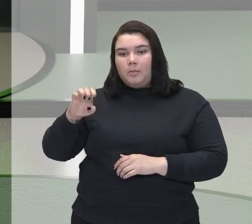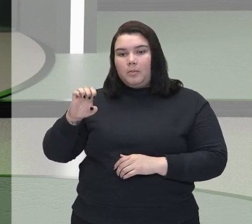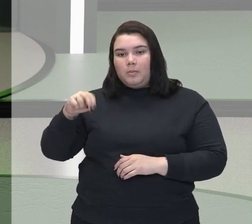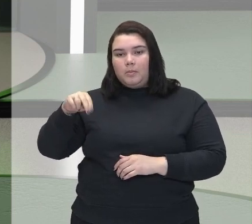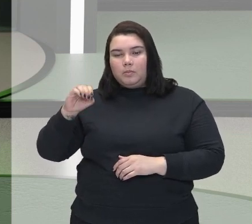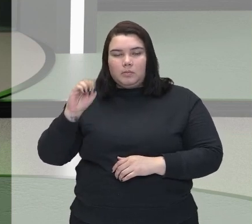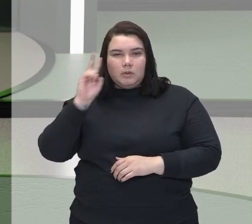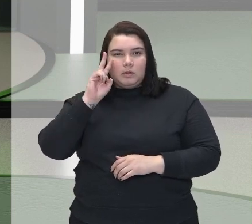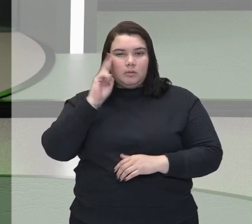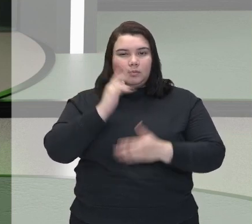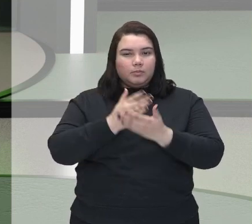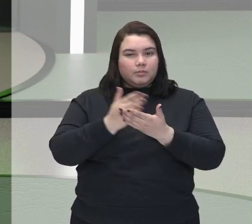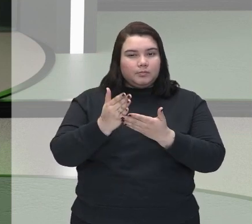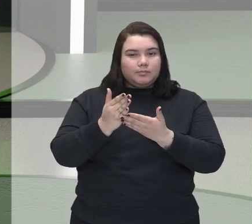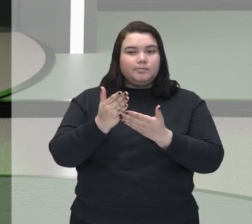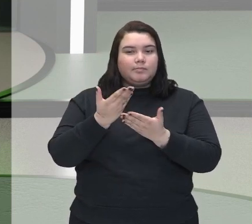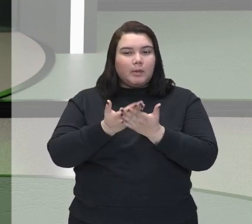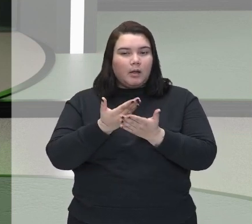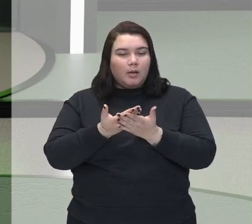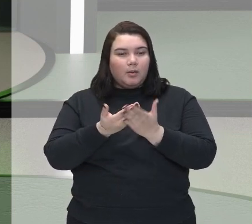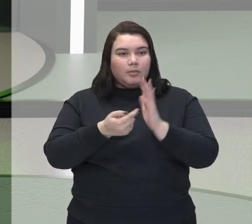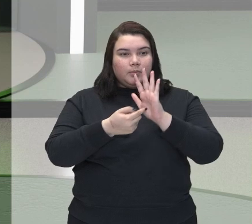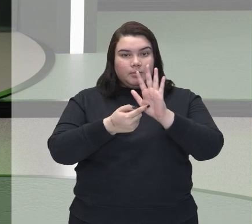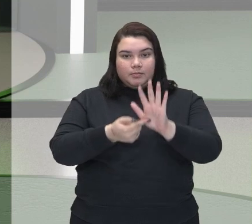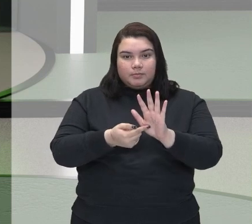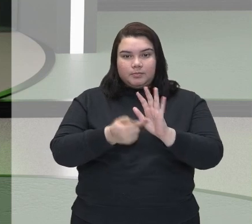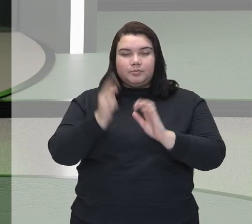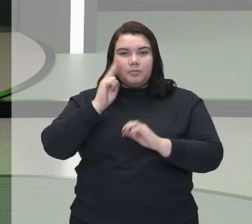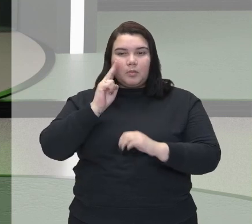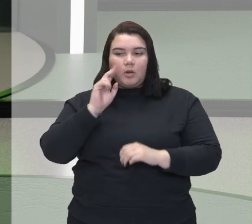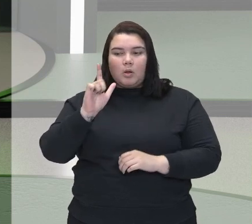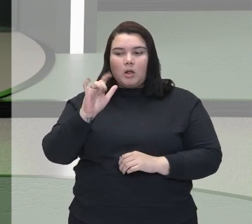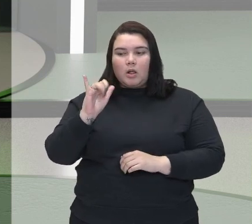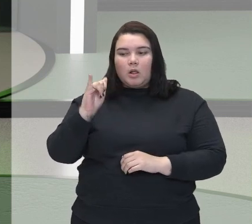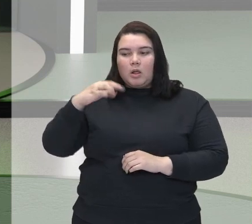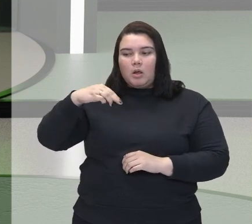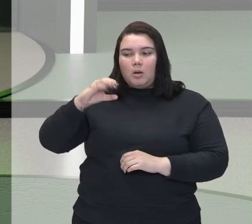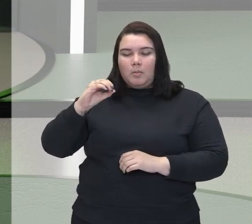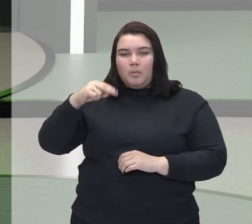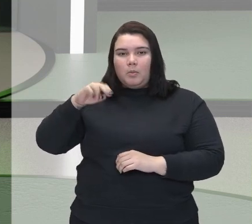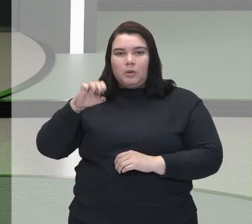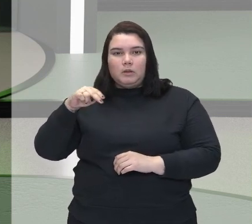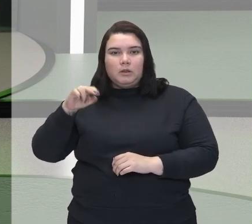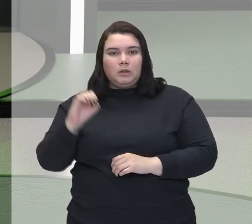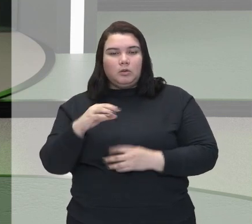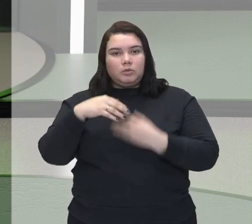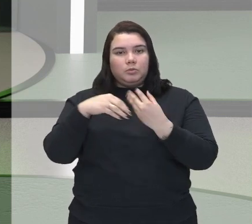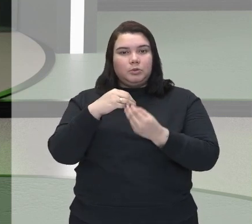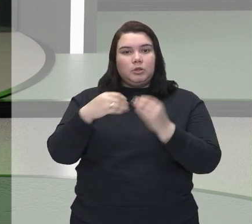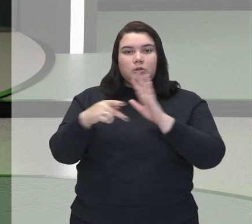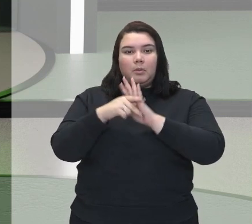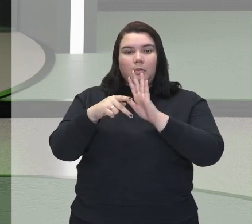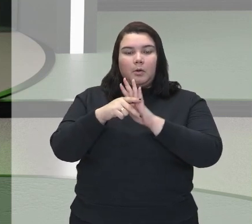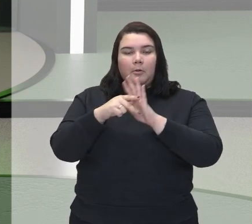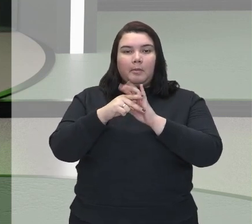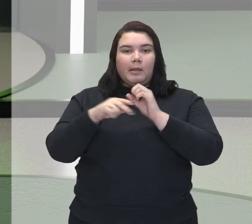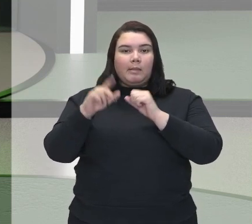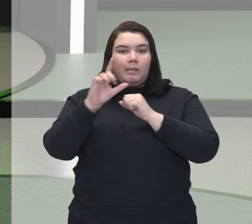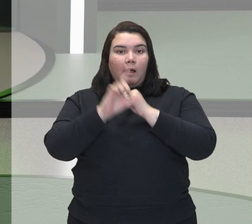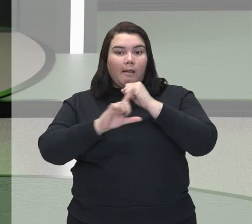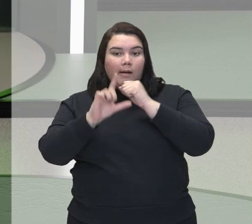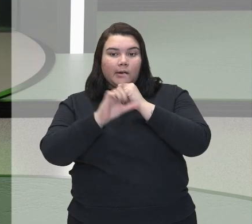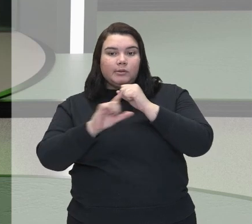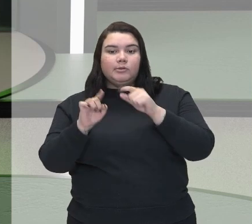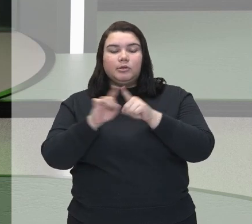logo no início? Quem é o limoneno? É aquele lá da laranja e do limão, né, que eu trouxe para vocês. Então, o que